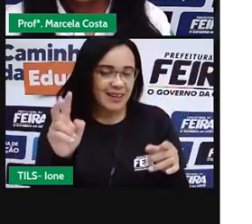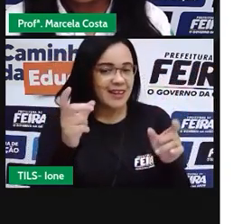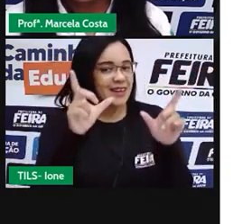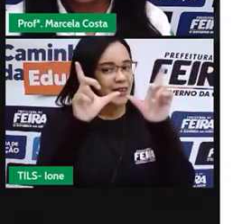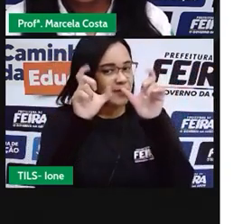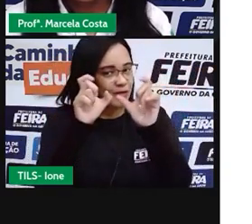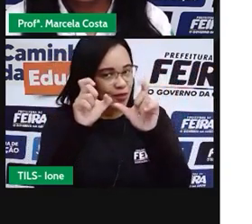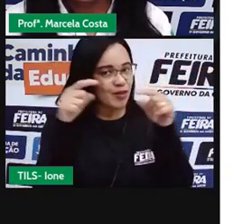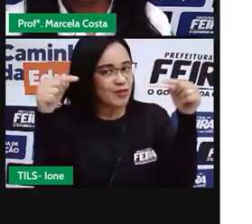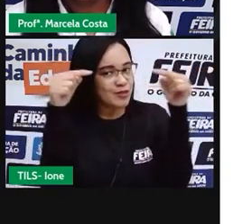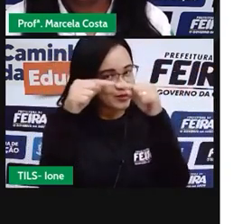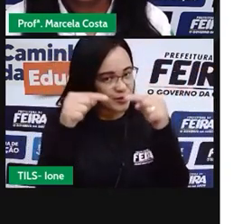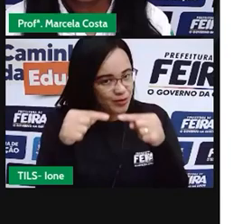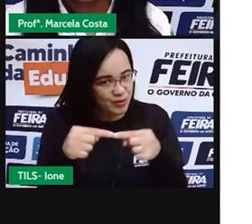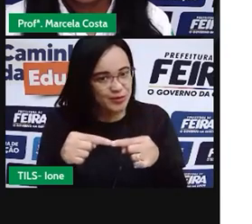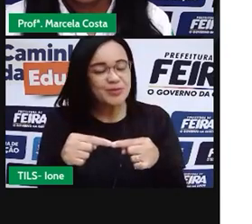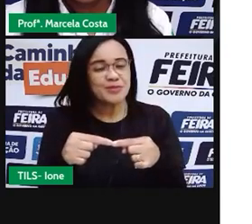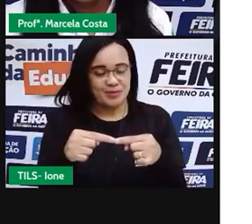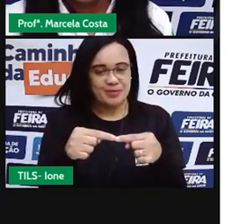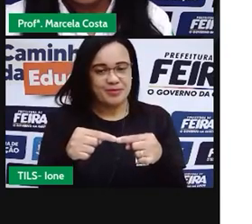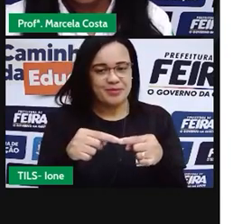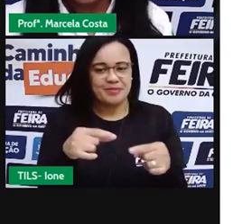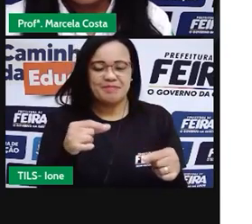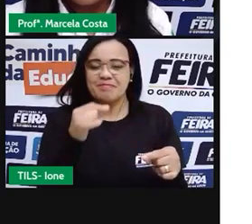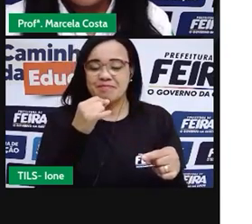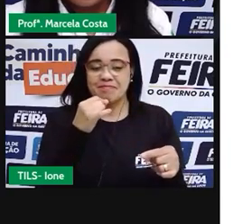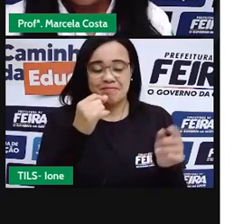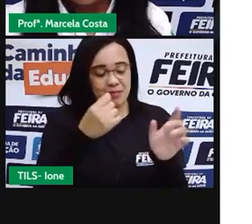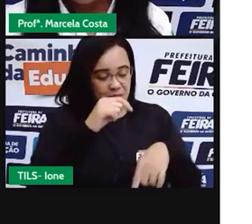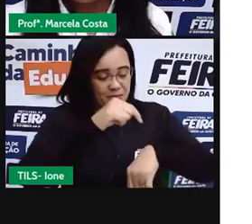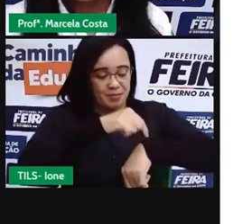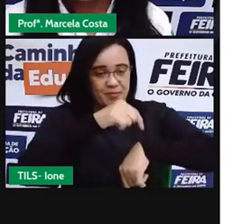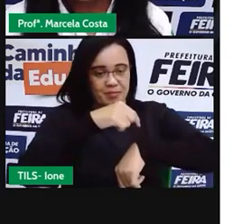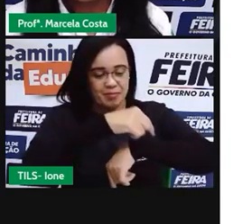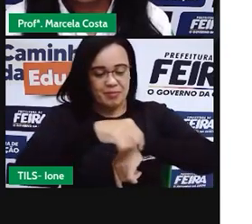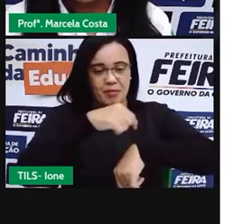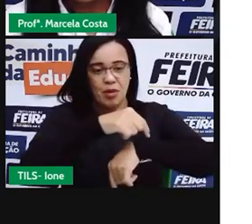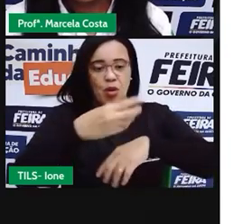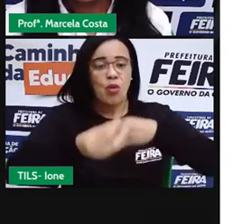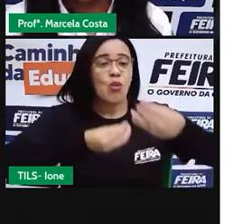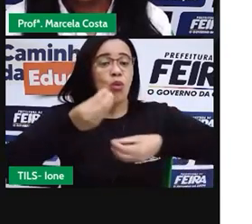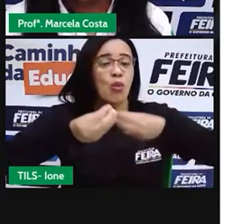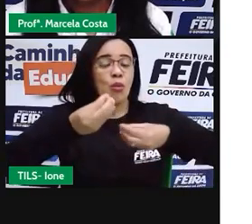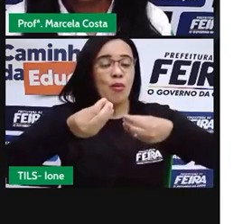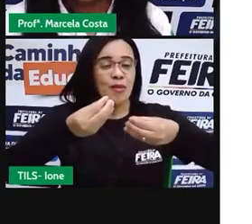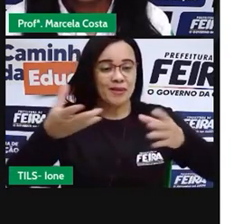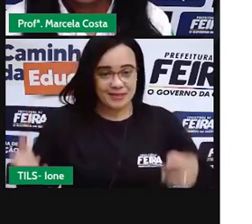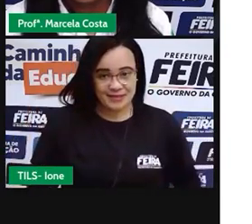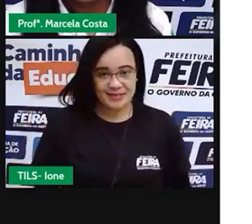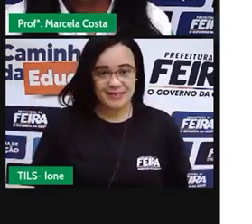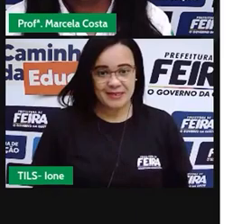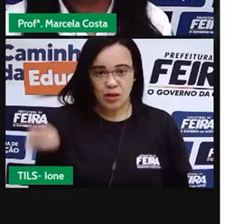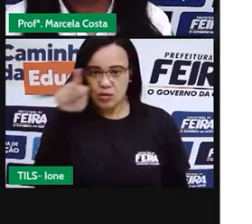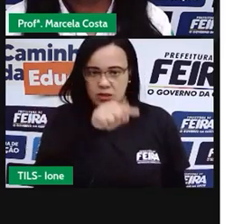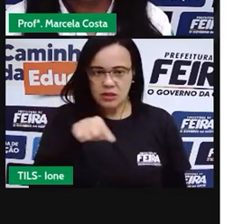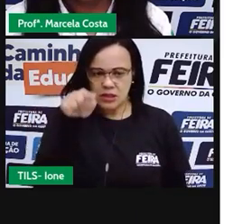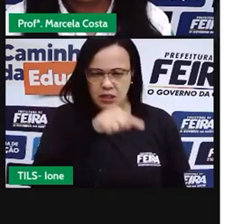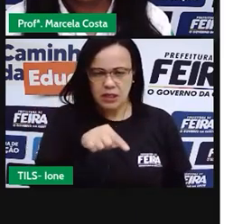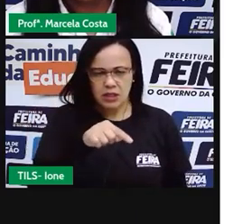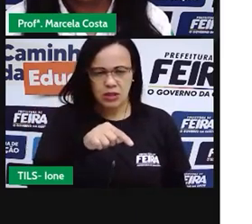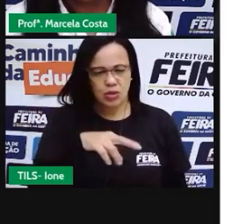Observe que ele vai aparecer aqui um questionário com as alternativas, com objetos do cotidiano em que você